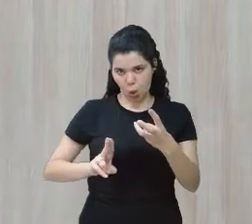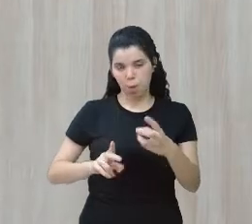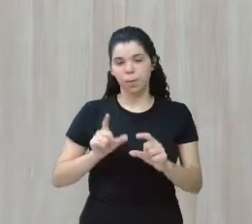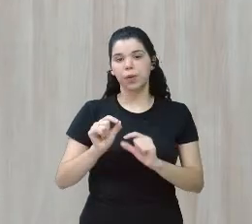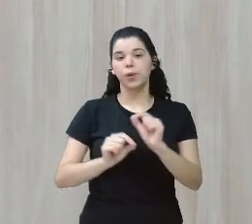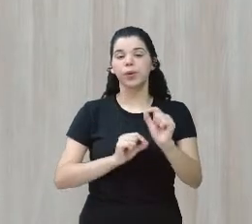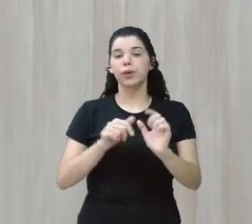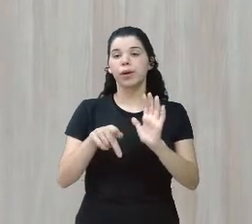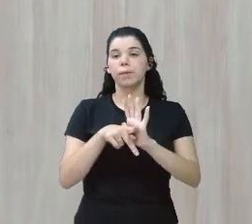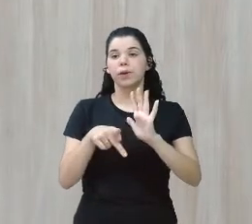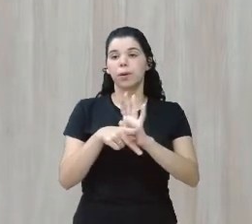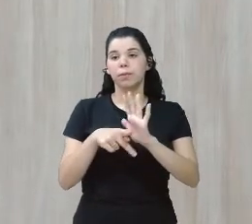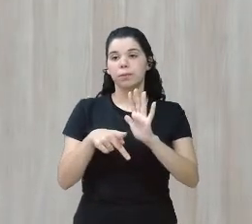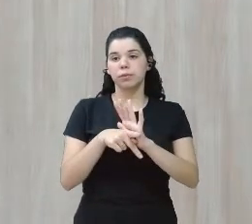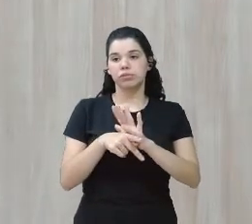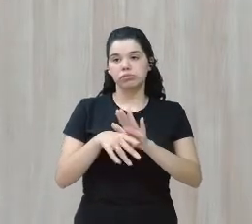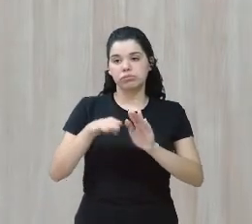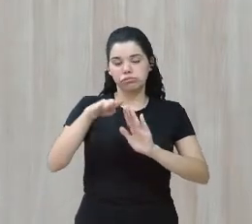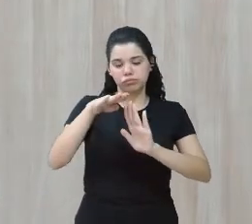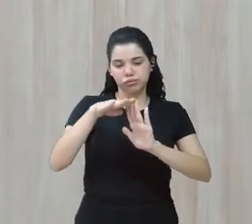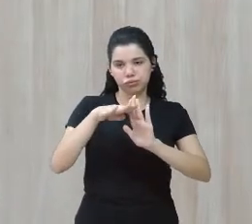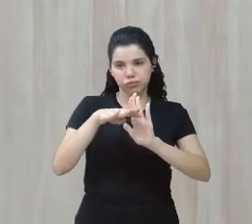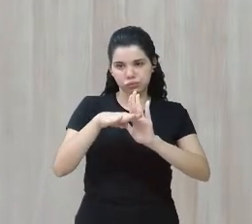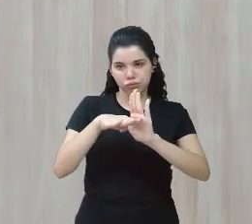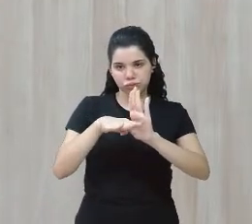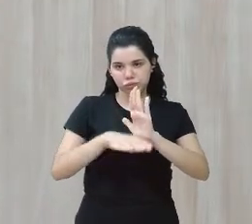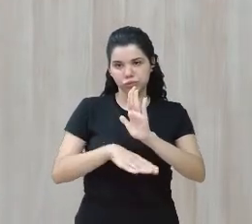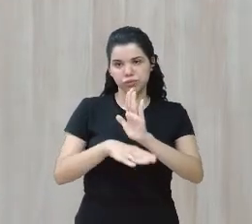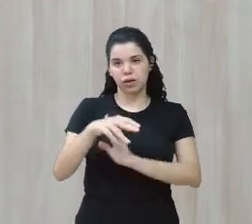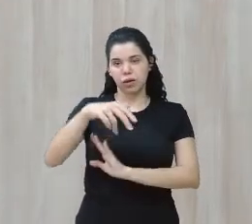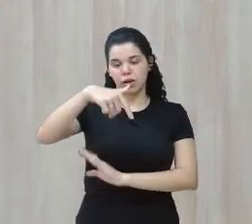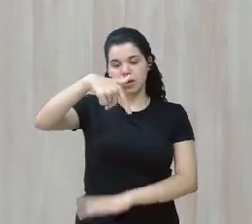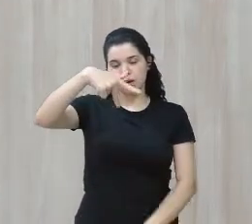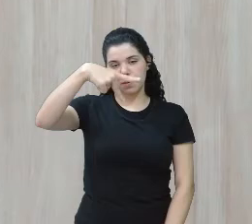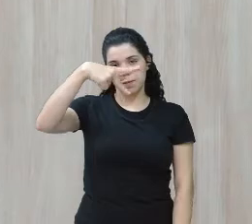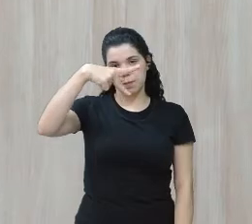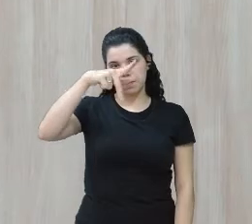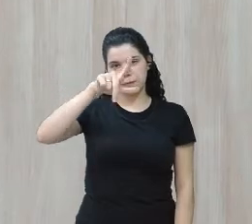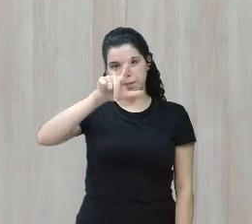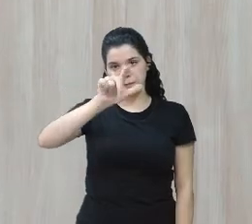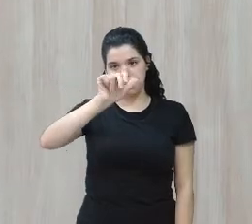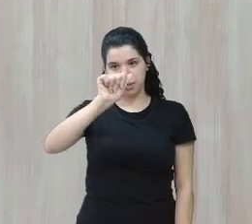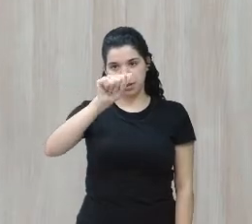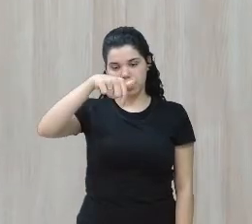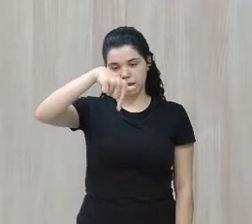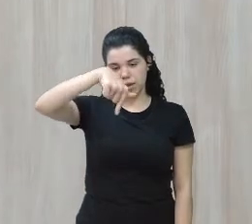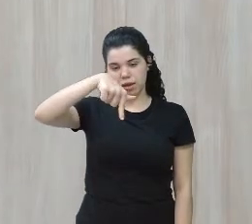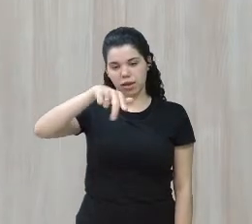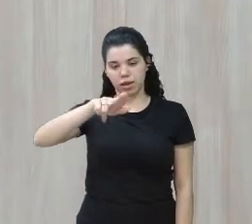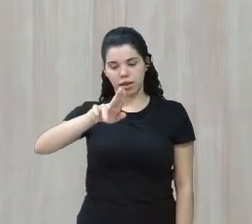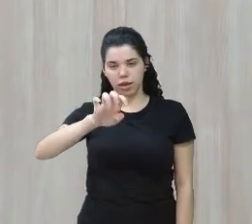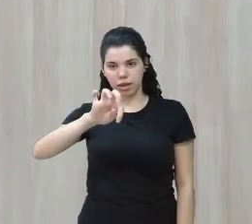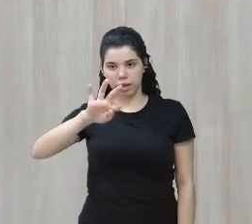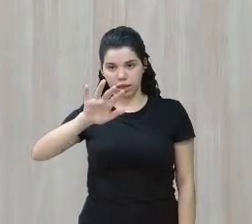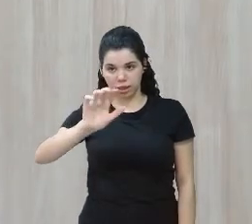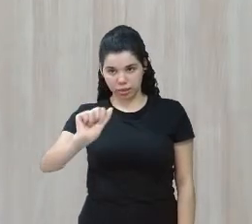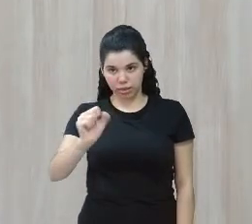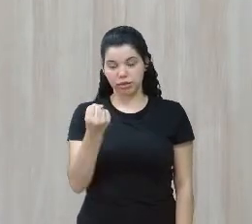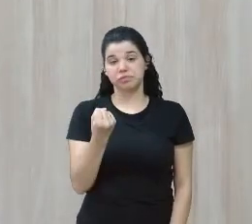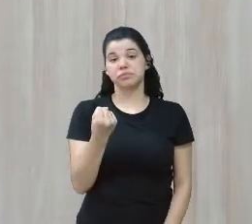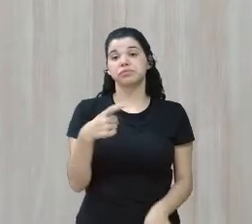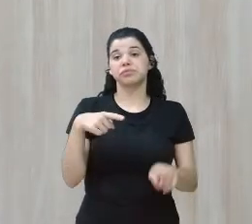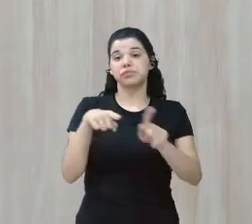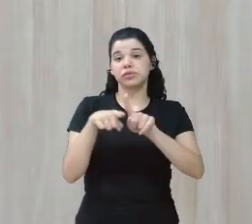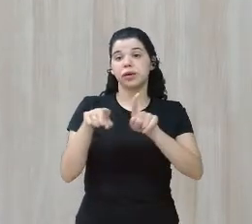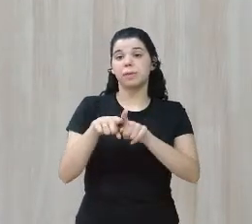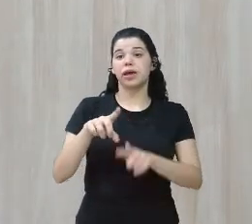de plaquetas, o nível baixo de leucócitos, que é quem defende o nosso organismo contra uma série de doenças, e também esse